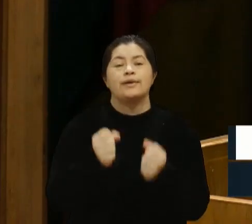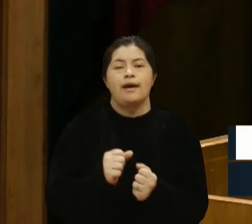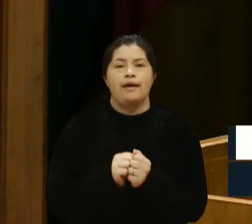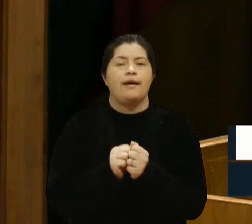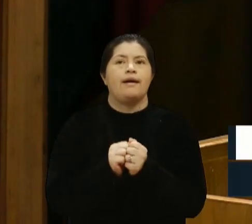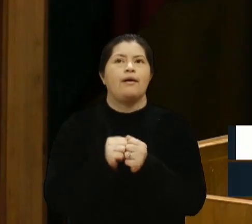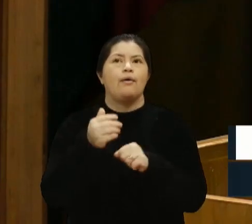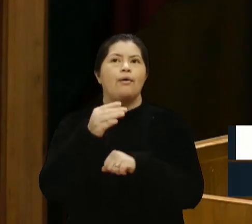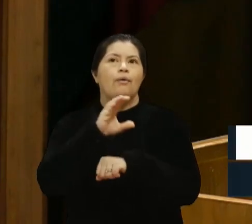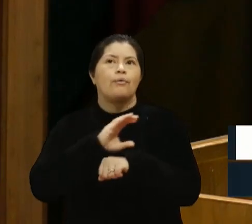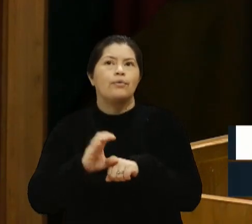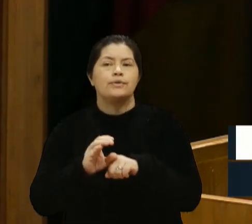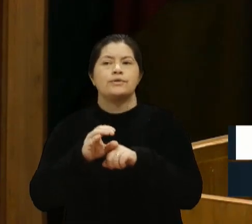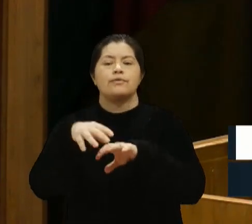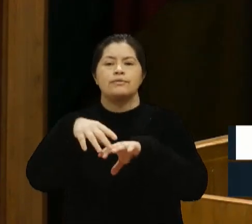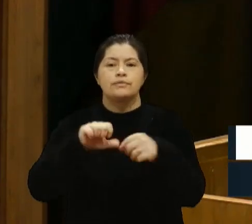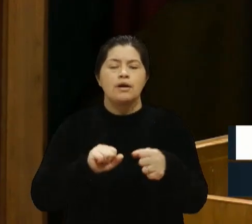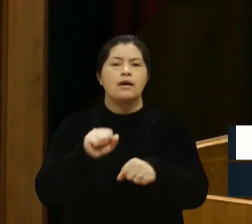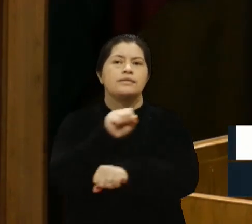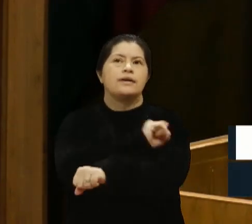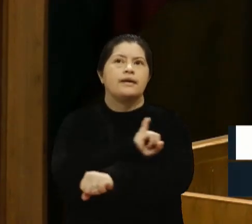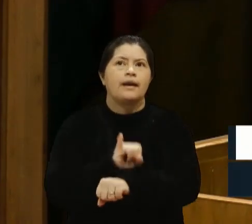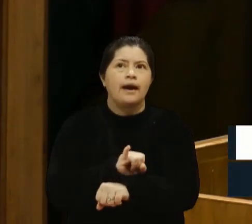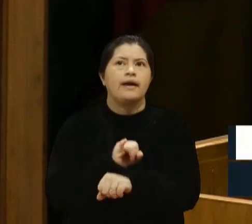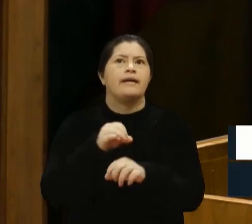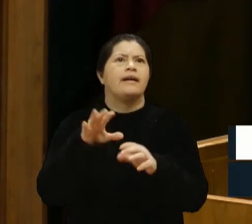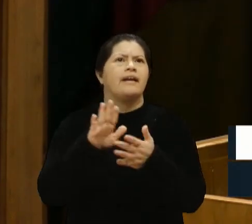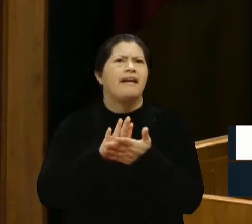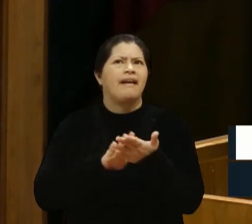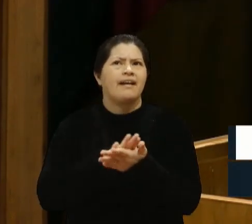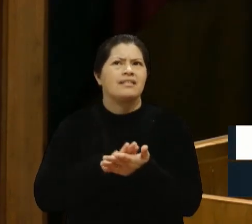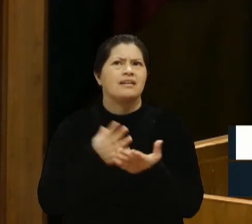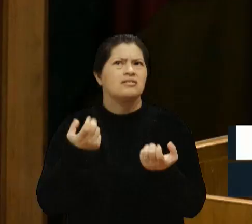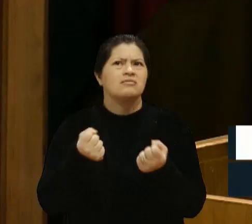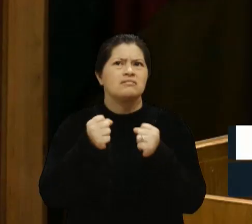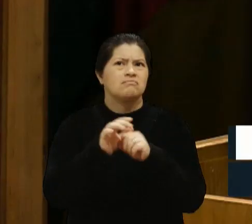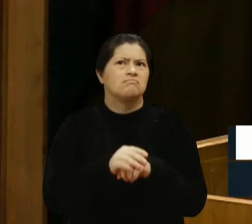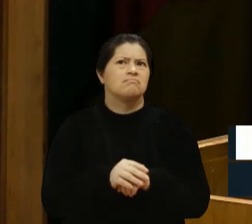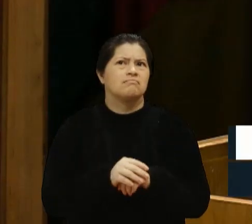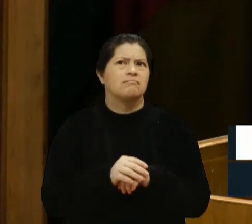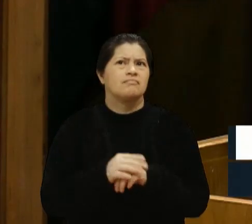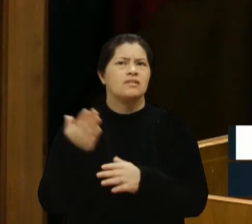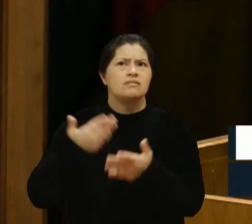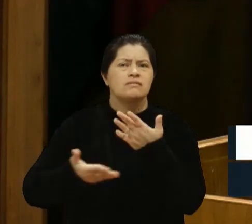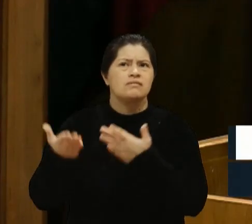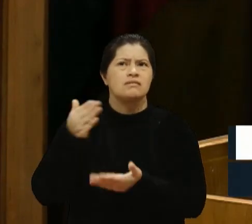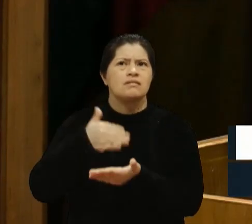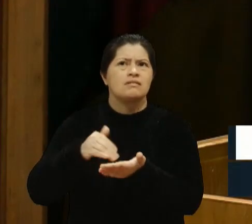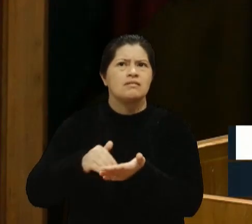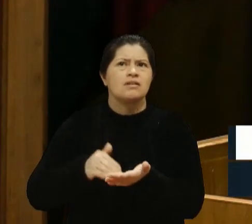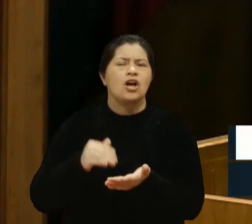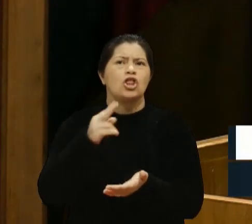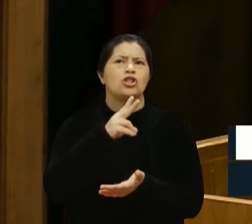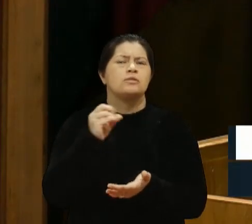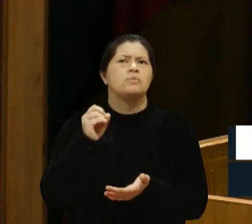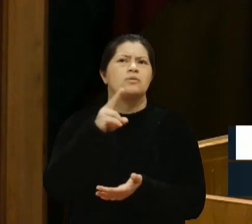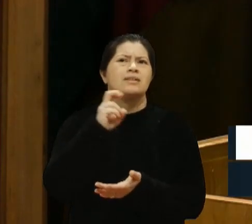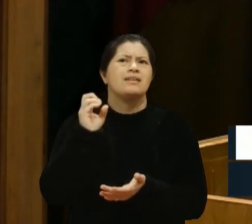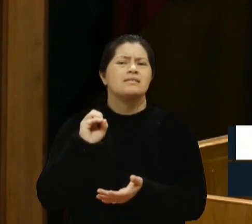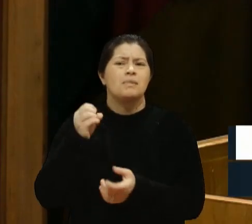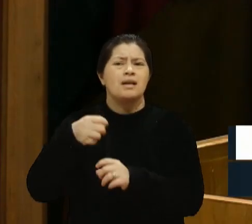quer. Oferece formação no Senai, não quer. Oferece no Senac, não quer. A Secretaria de Desenvolvimento Econômico formou 2.500 pessoas no ano